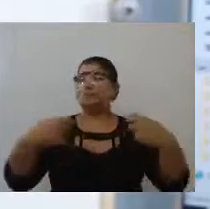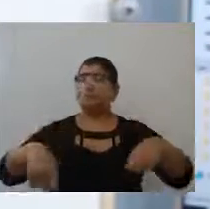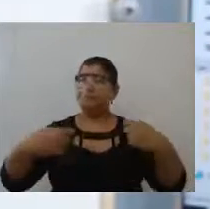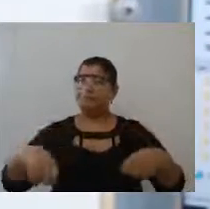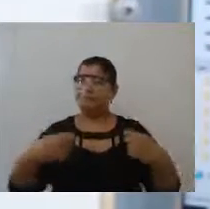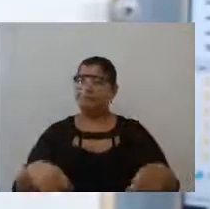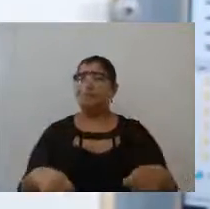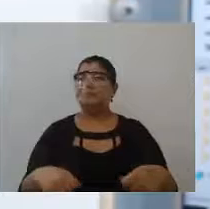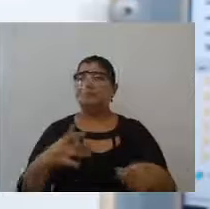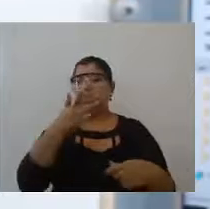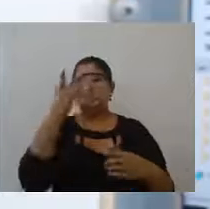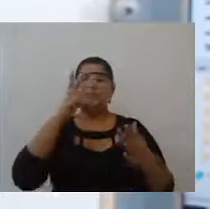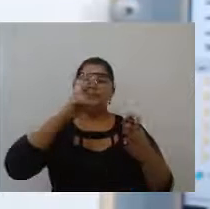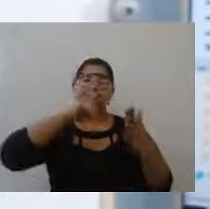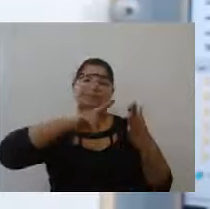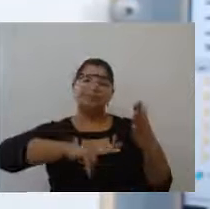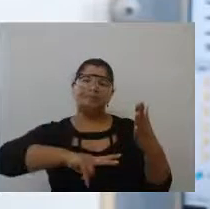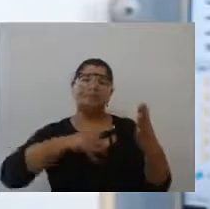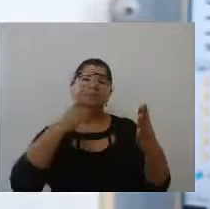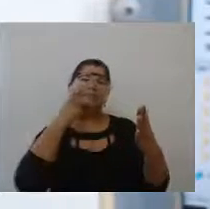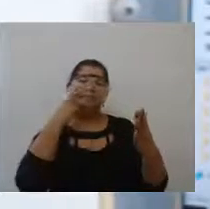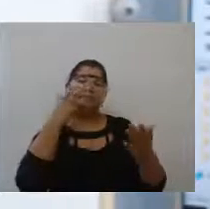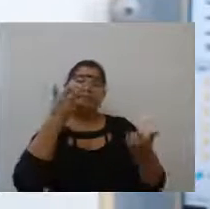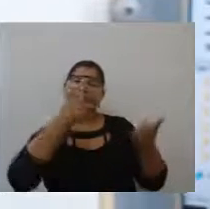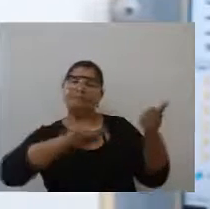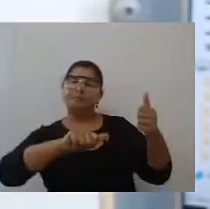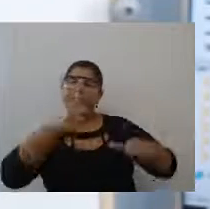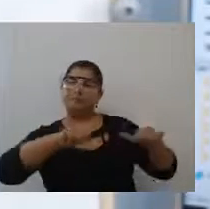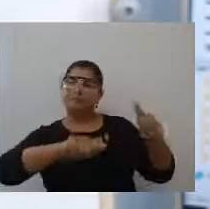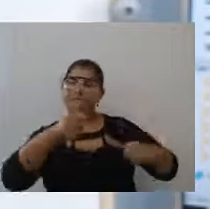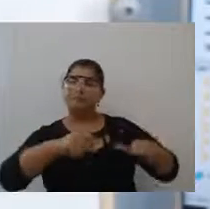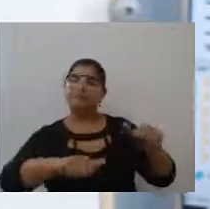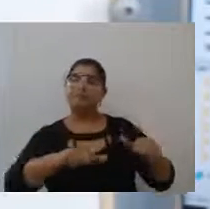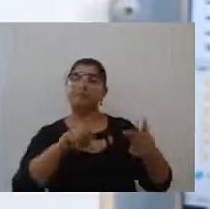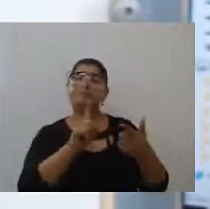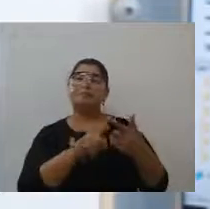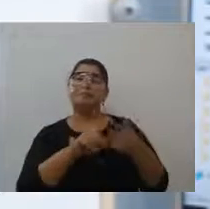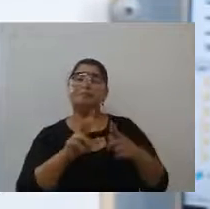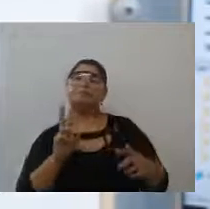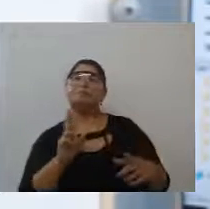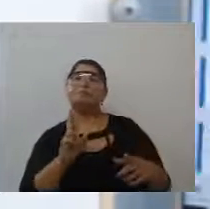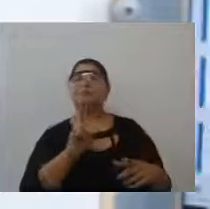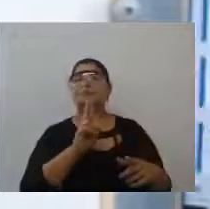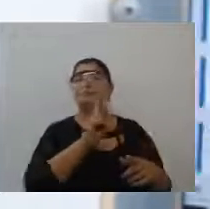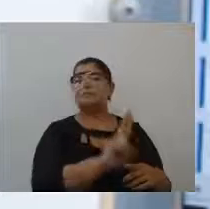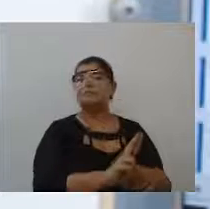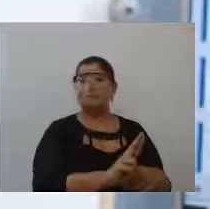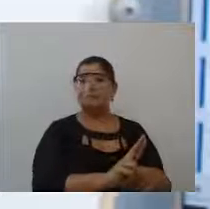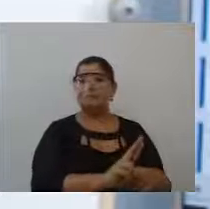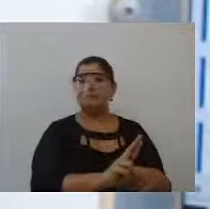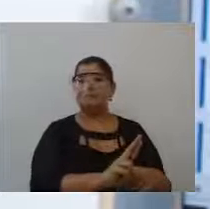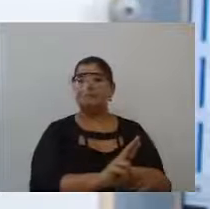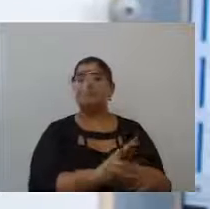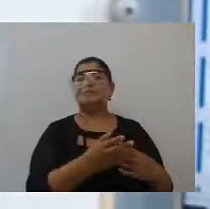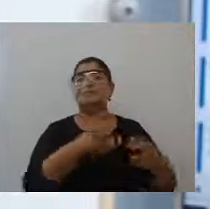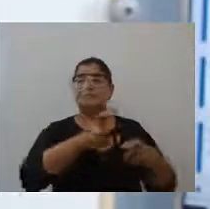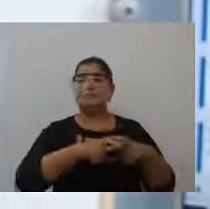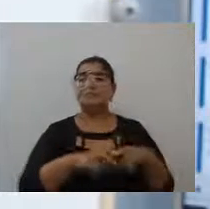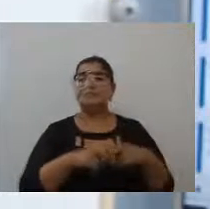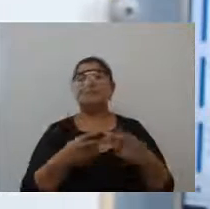ele aprecia, ele julga e ele também dá uma réplica, ele dá uma resposta. Nesse